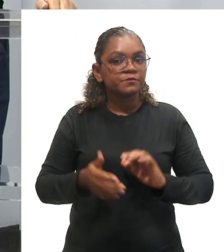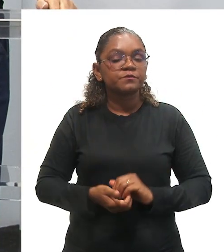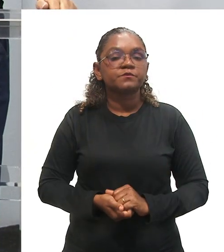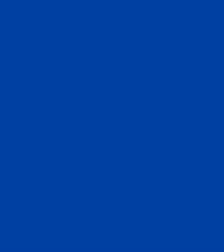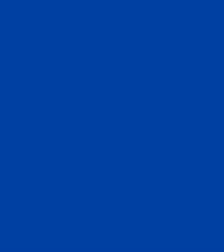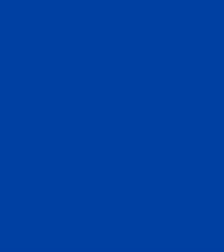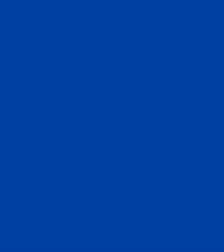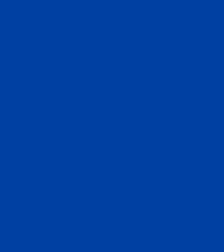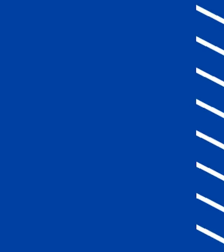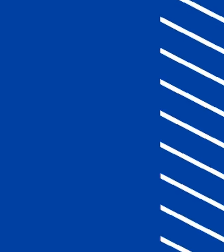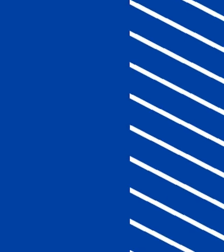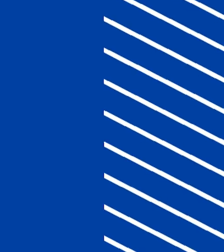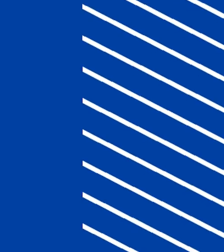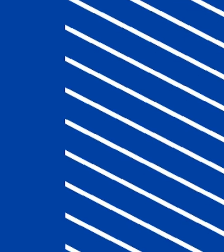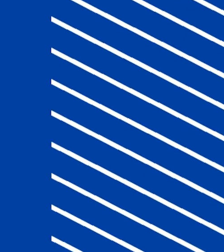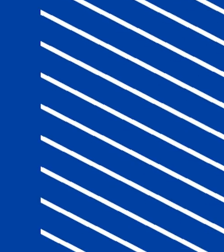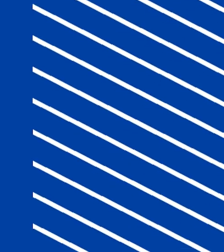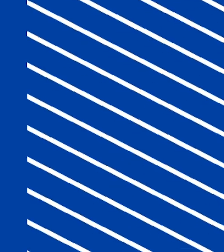você.